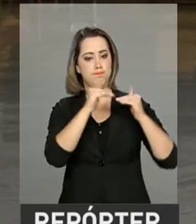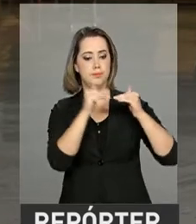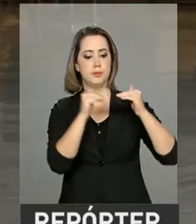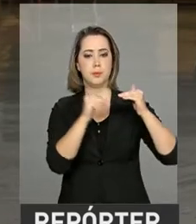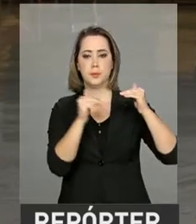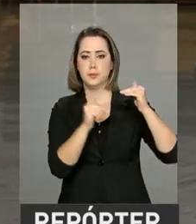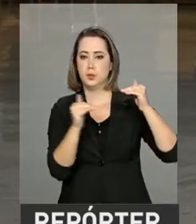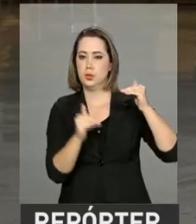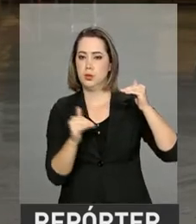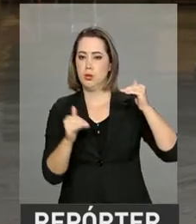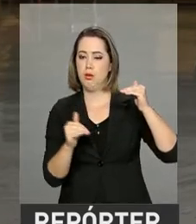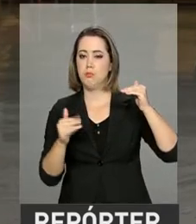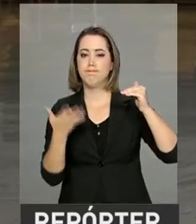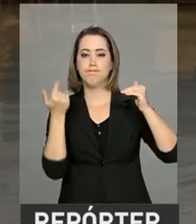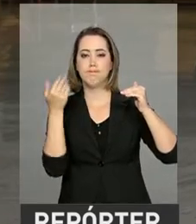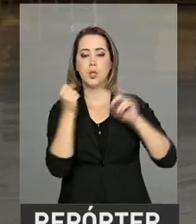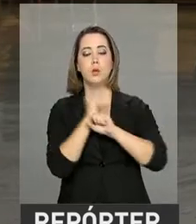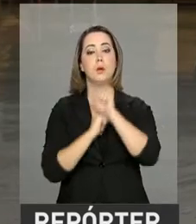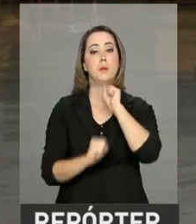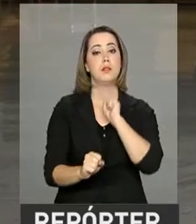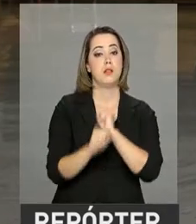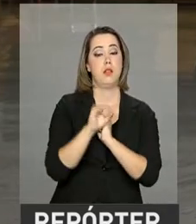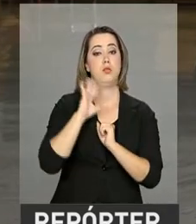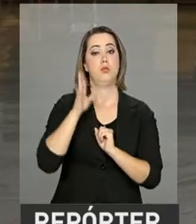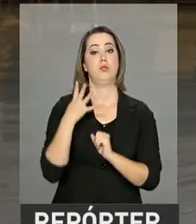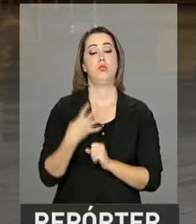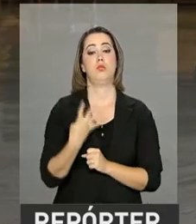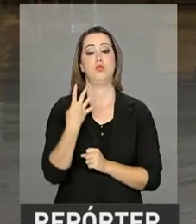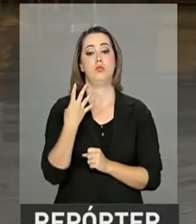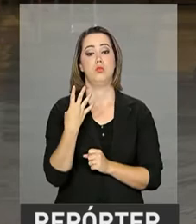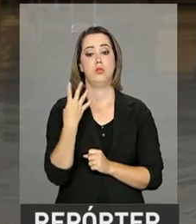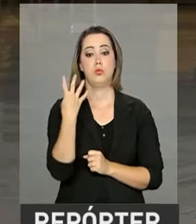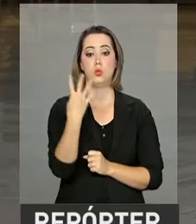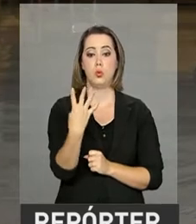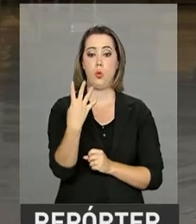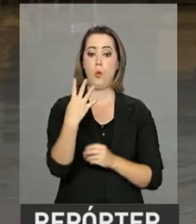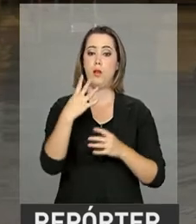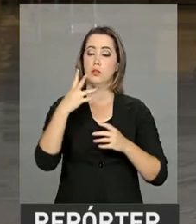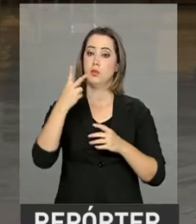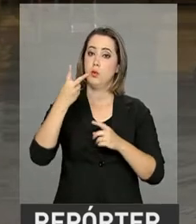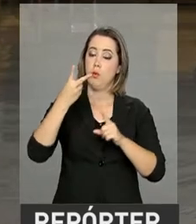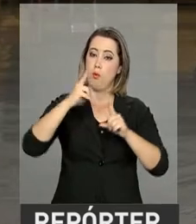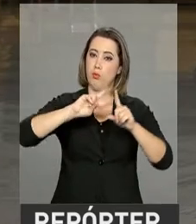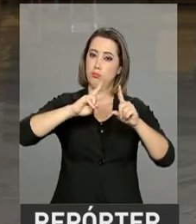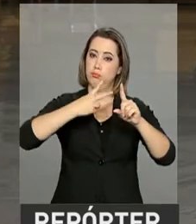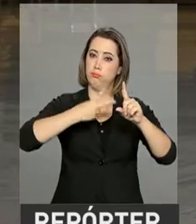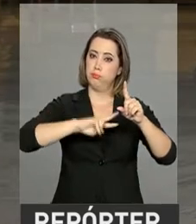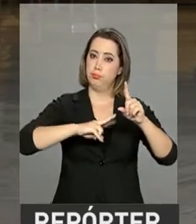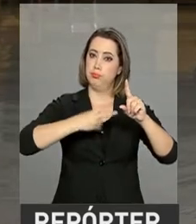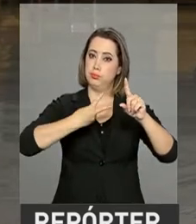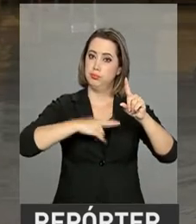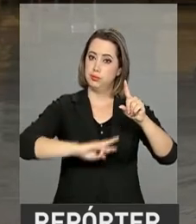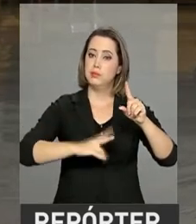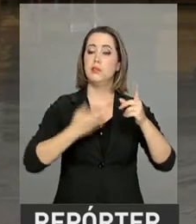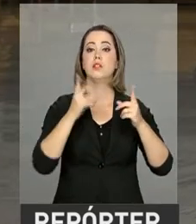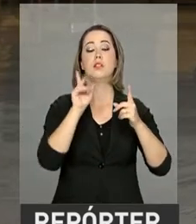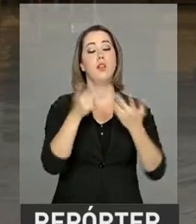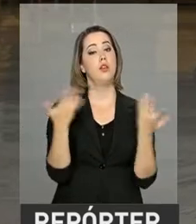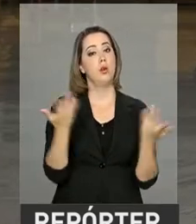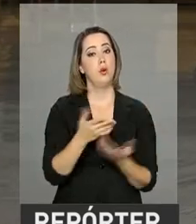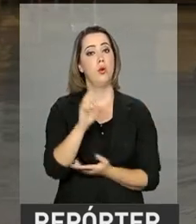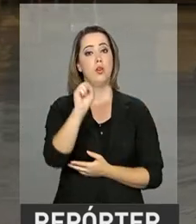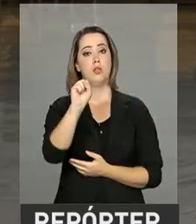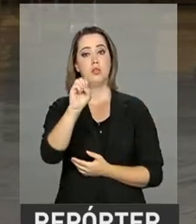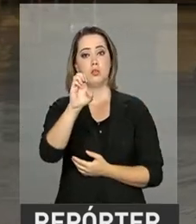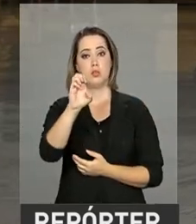desde o segundo semestre do ano passado. Já foram quatro quedas consecutivas e a Selic está atualmente